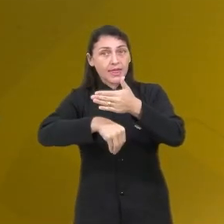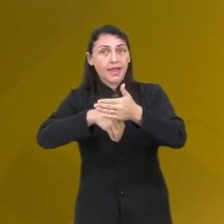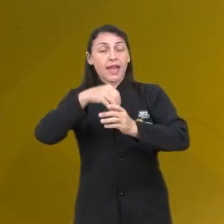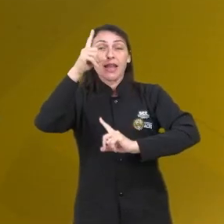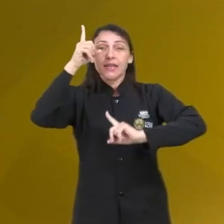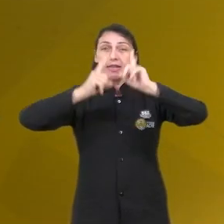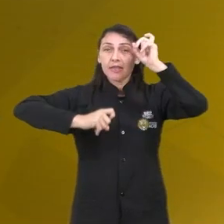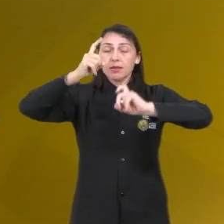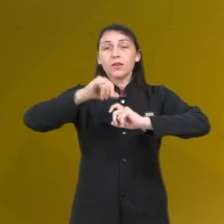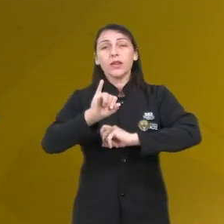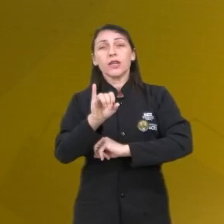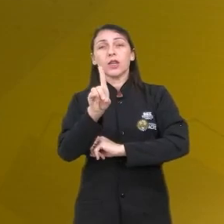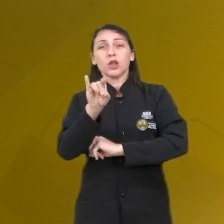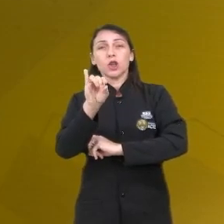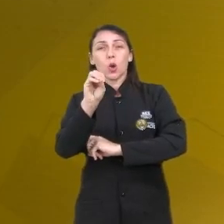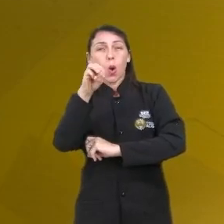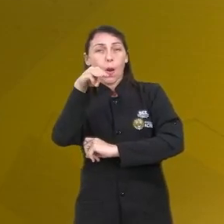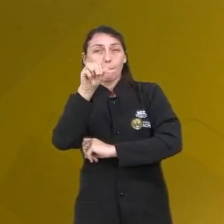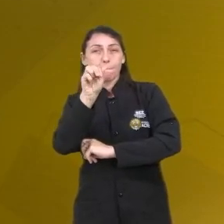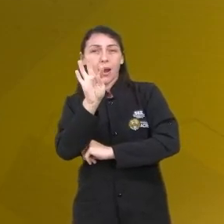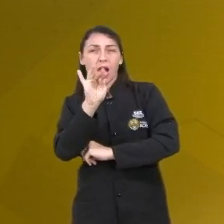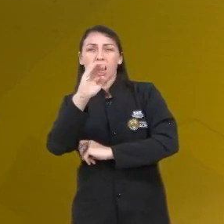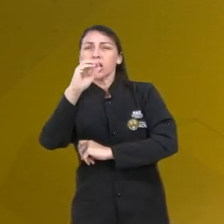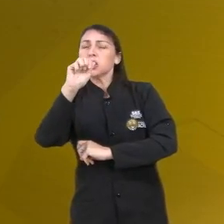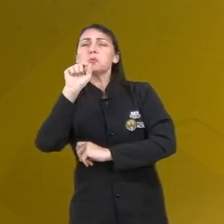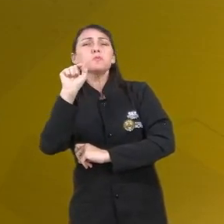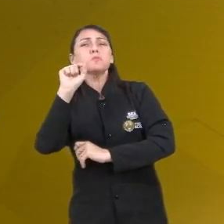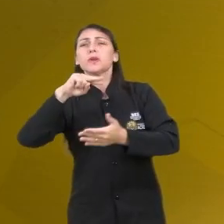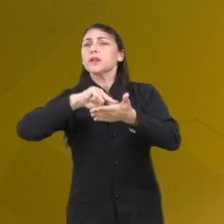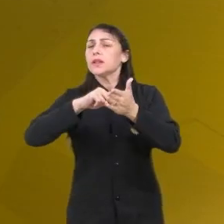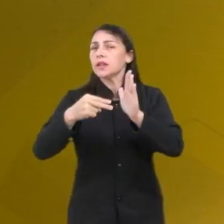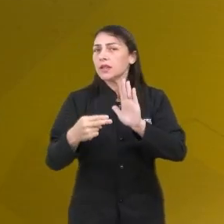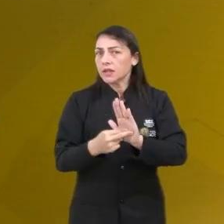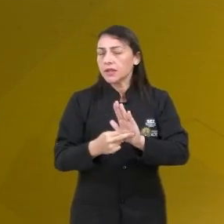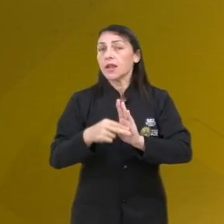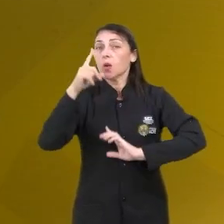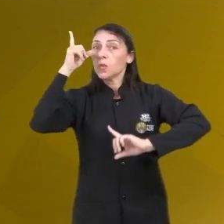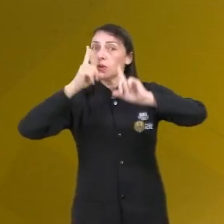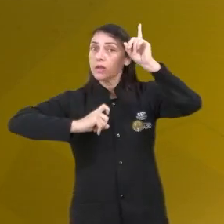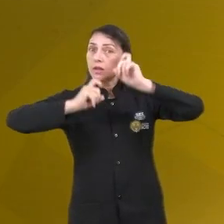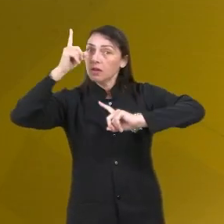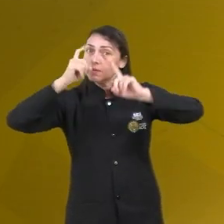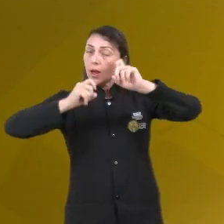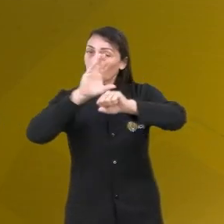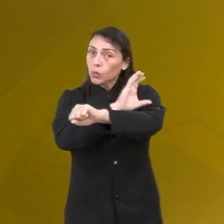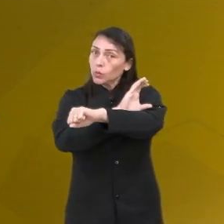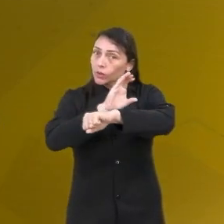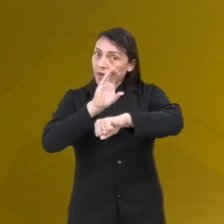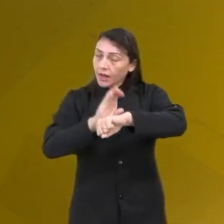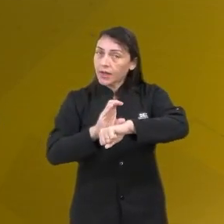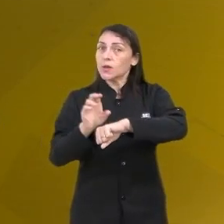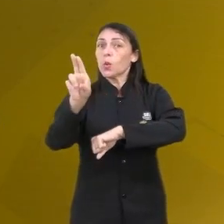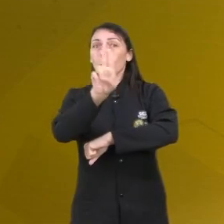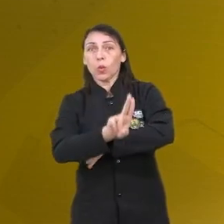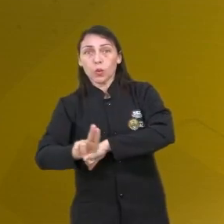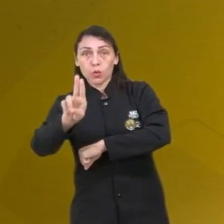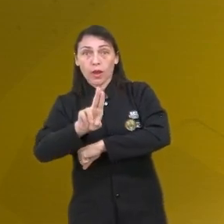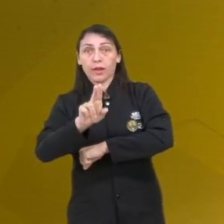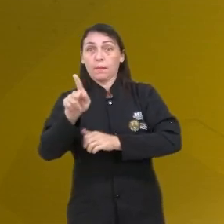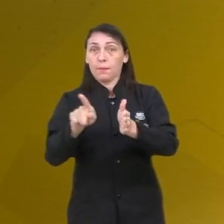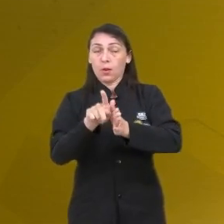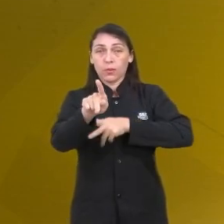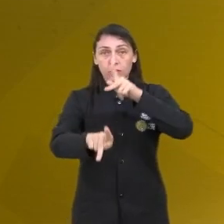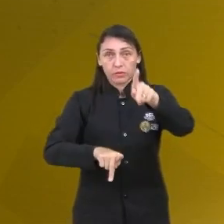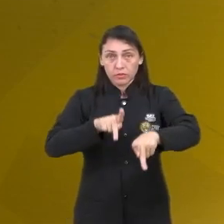expressões idiomáticas. E o que são essas expressões idiomáticas? São expressões culturais, usuais de um povo,